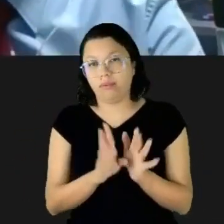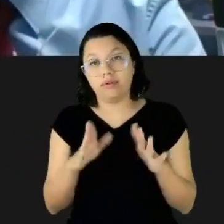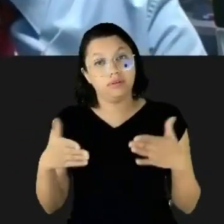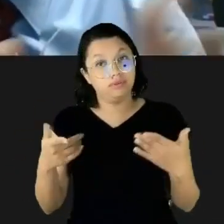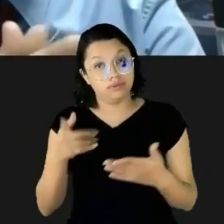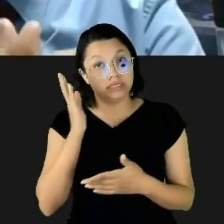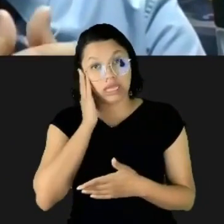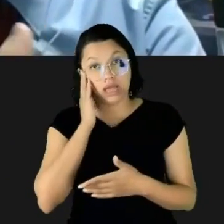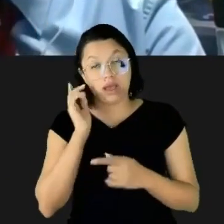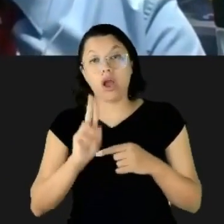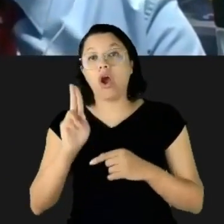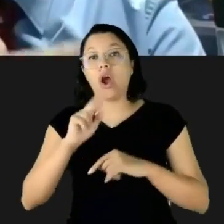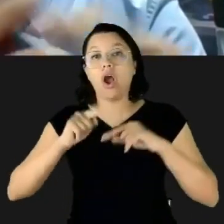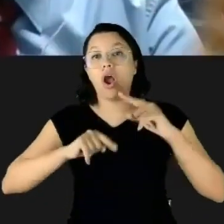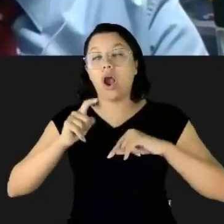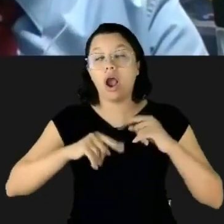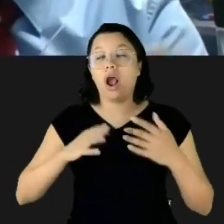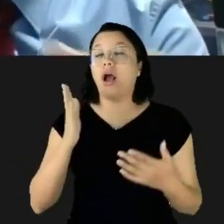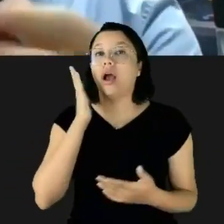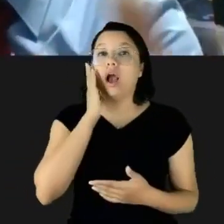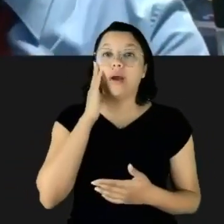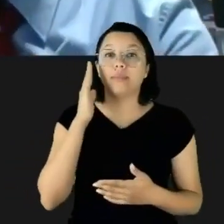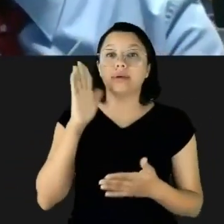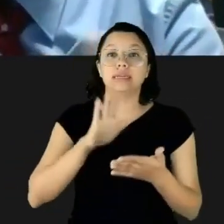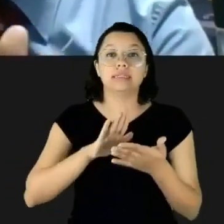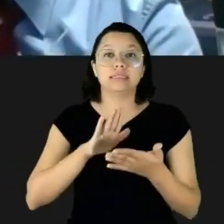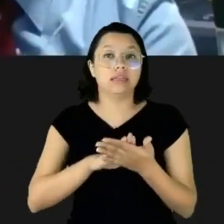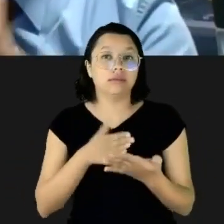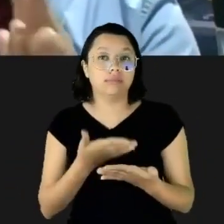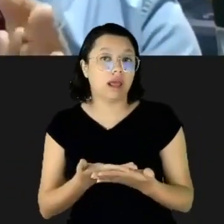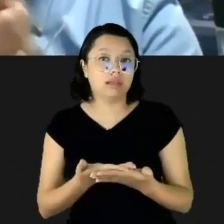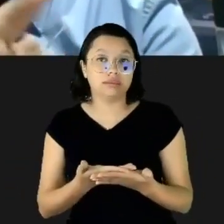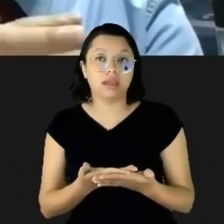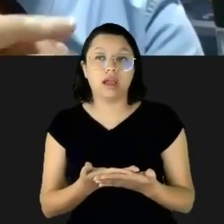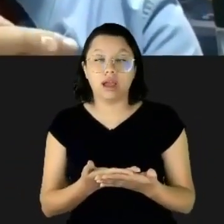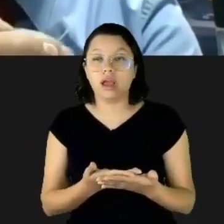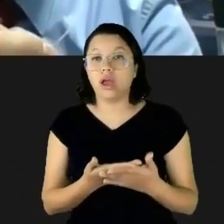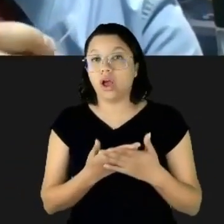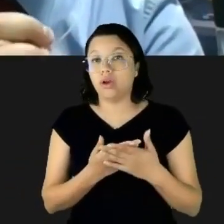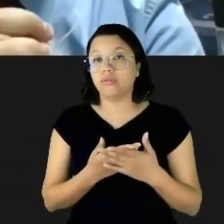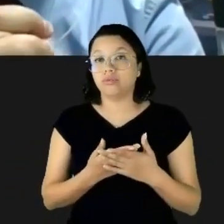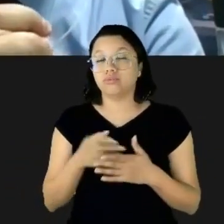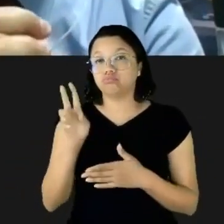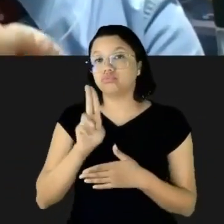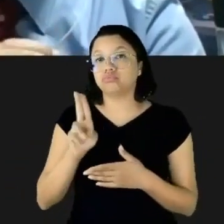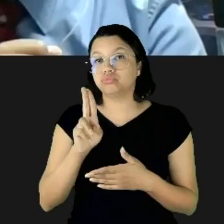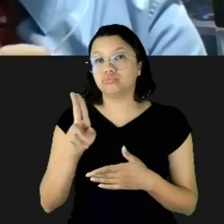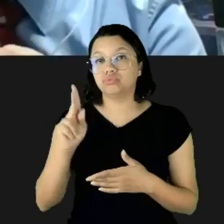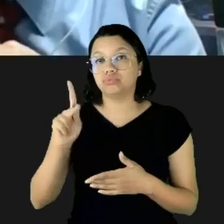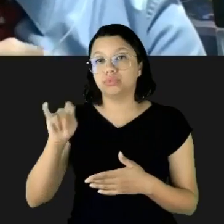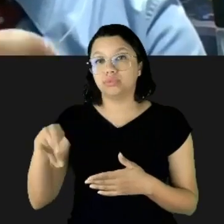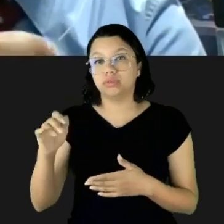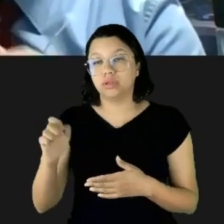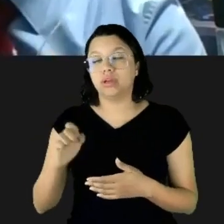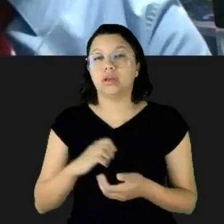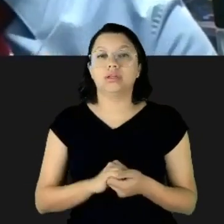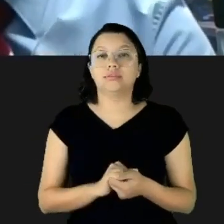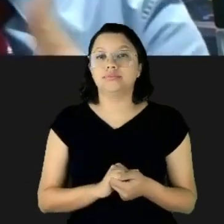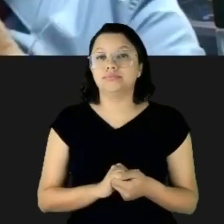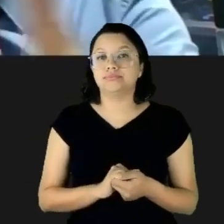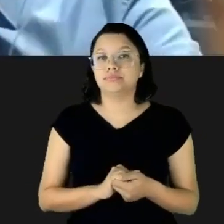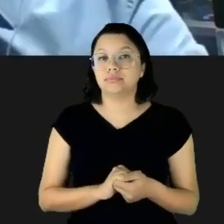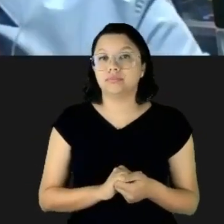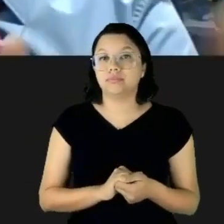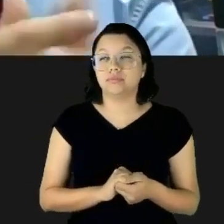você saber usar as ferramentas, de você saber interpretar as funcionalidades ali do PJE, de você